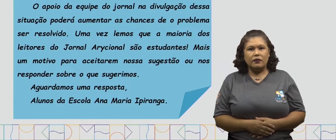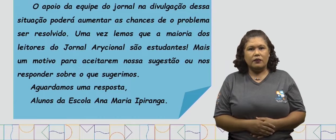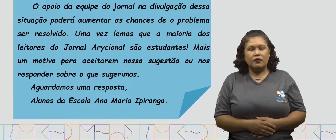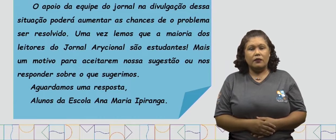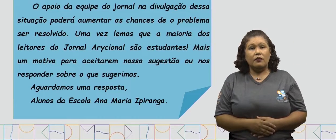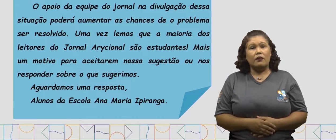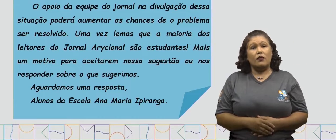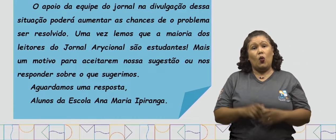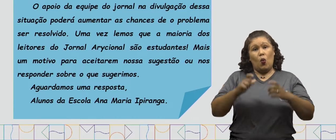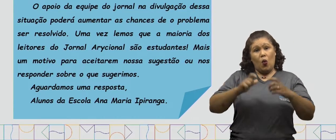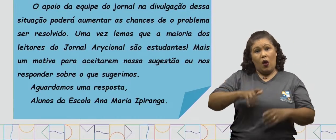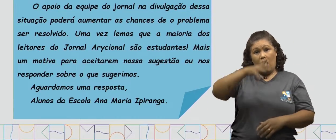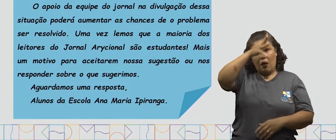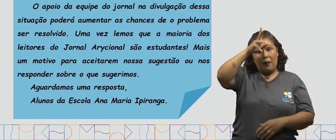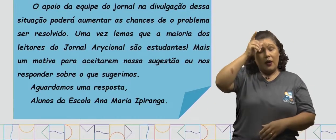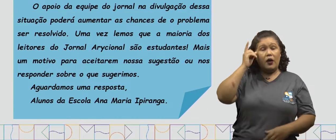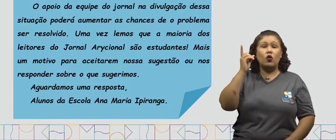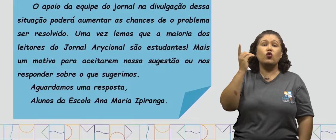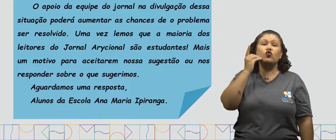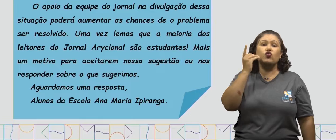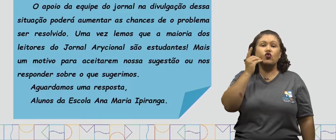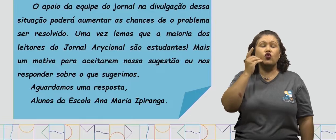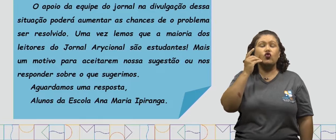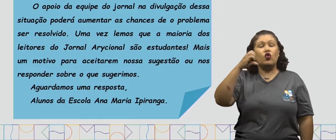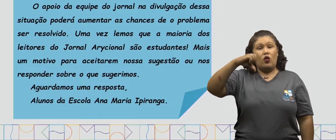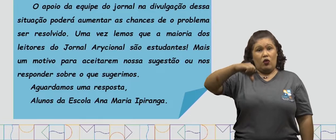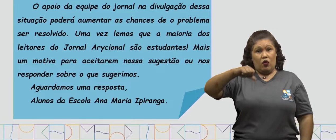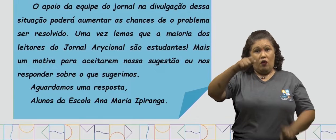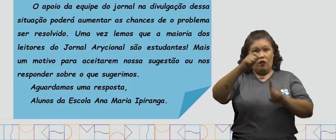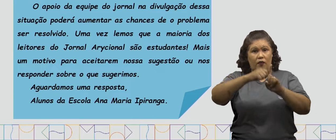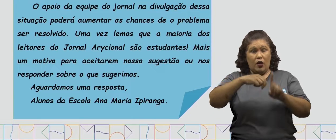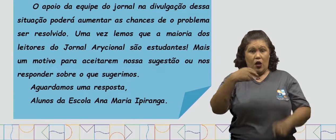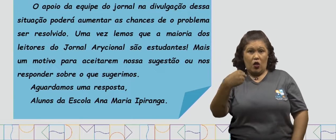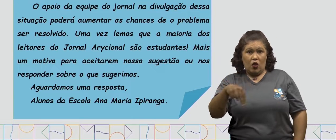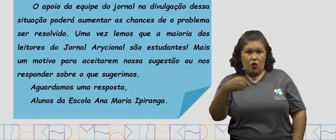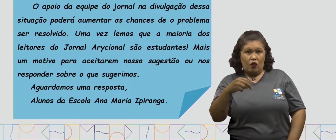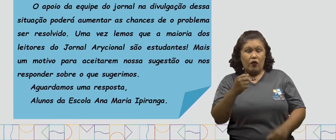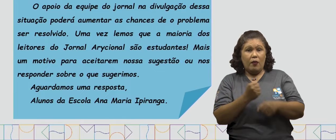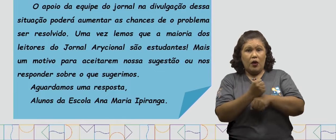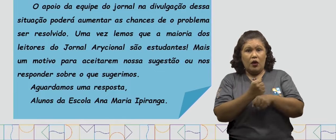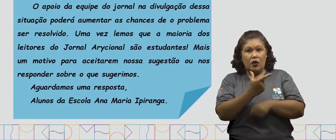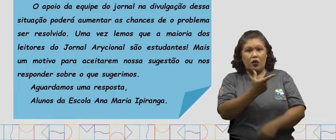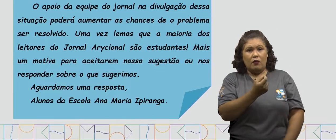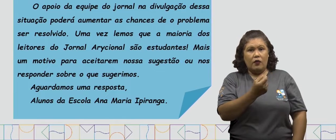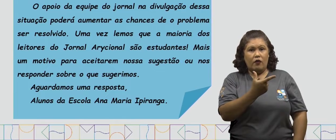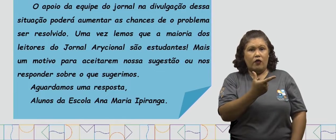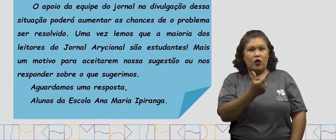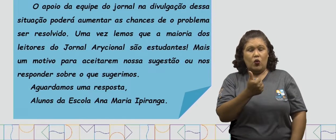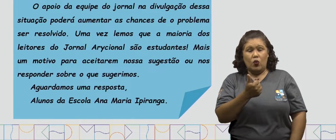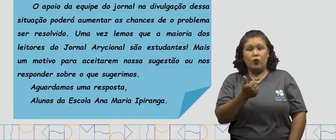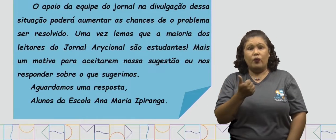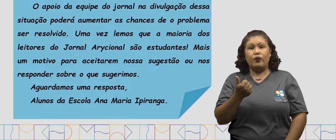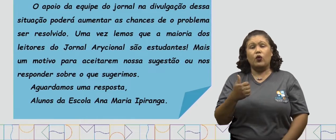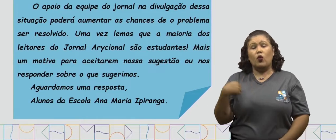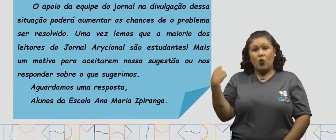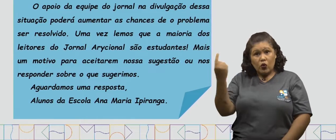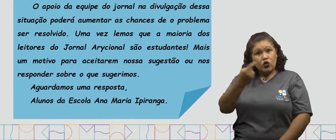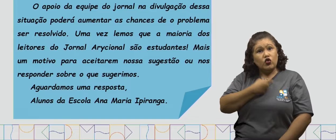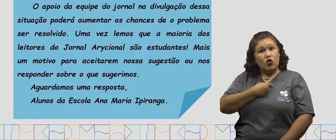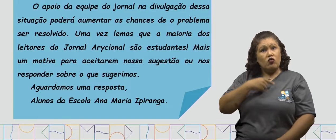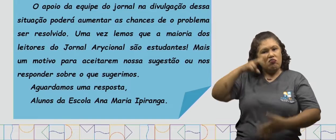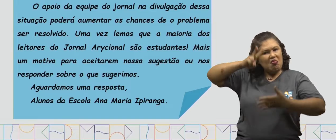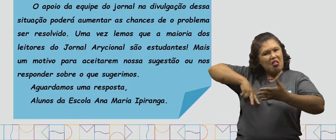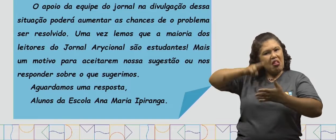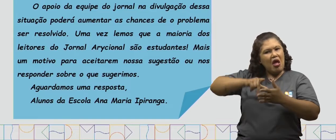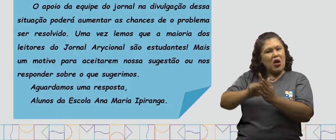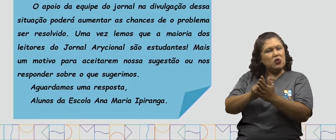Jornal Adicional. Manaus, 9 de novembro de 2021. Ao Jornal Adicional. Somos leitores